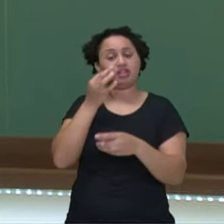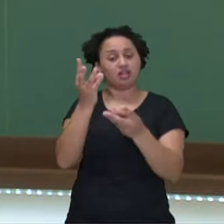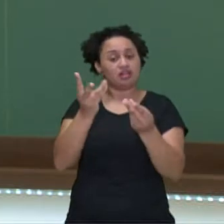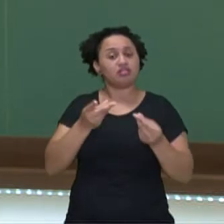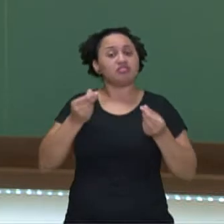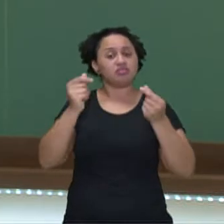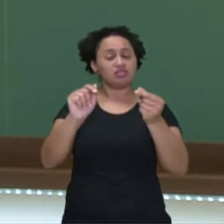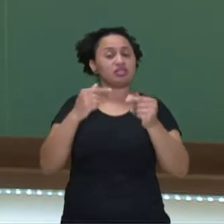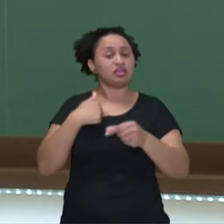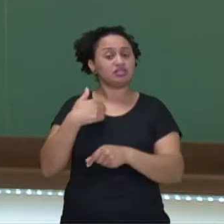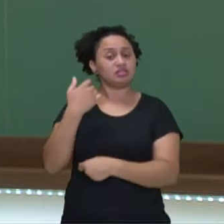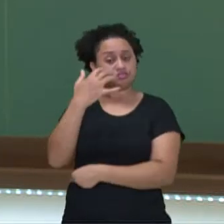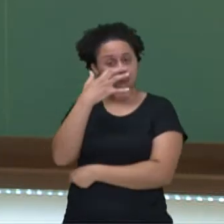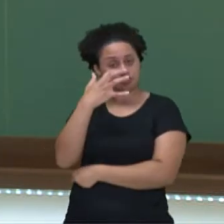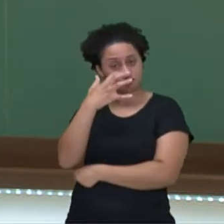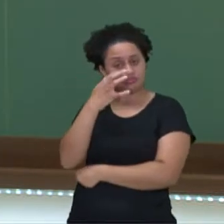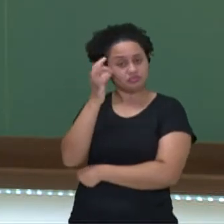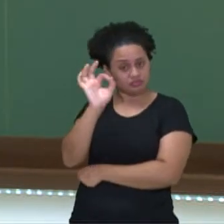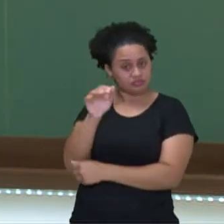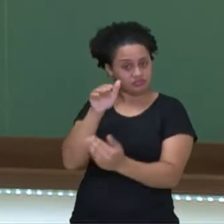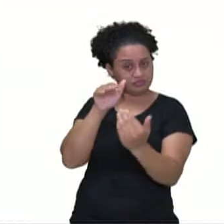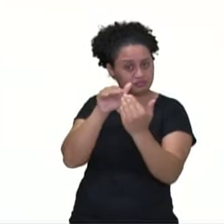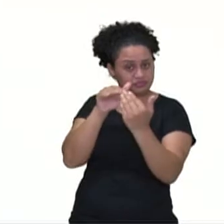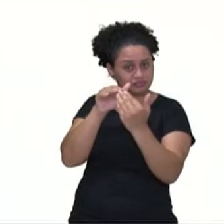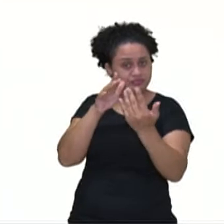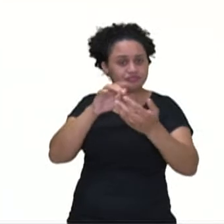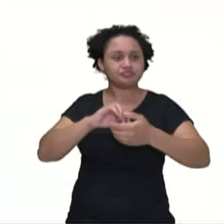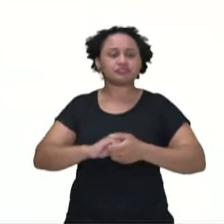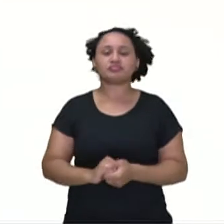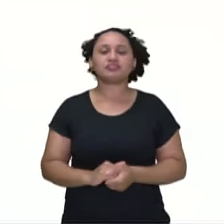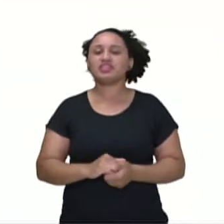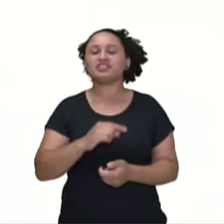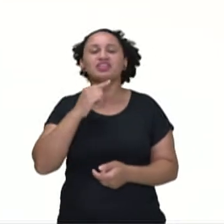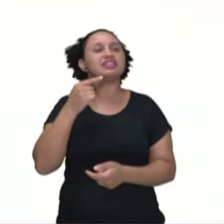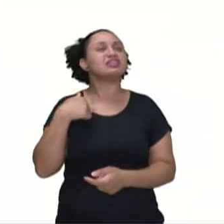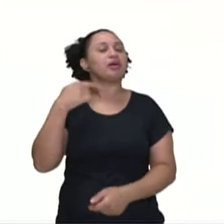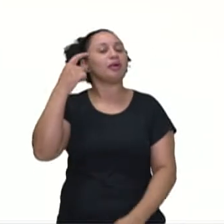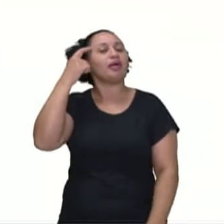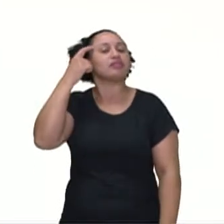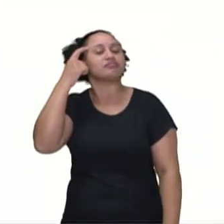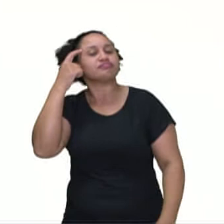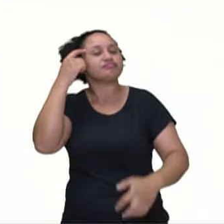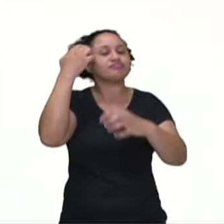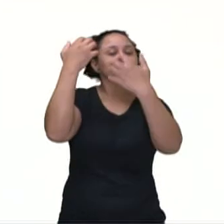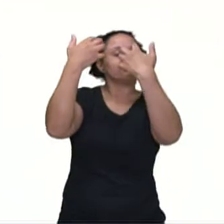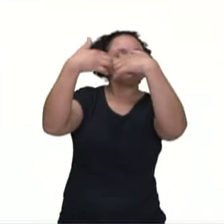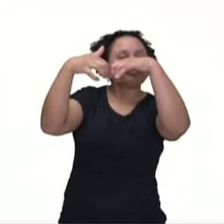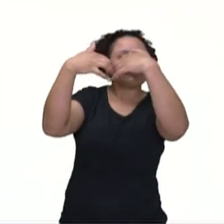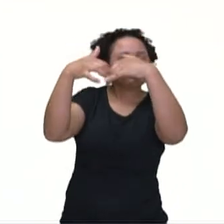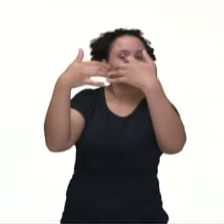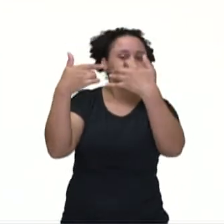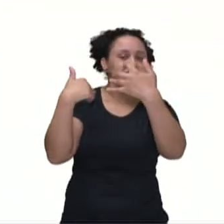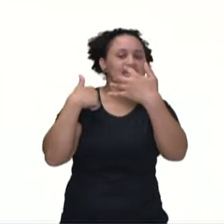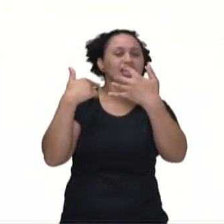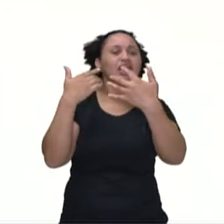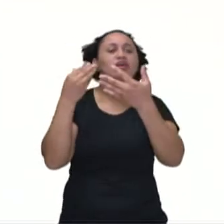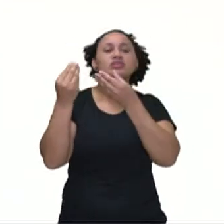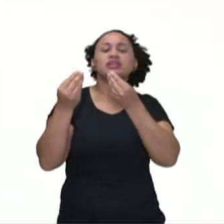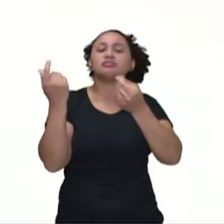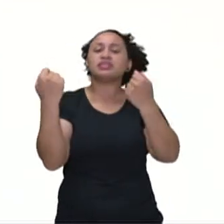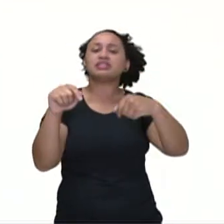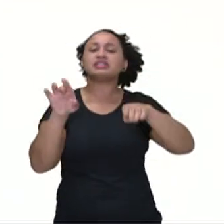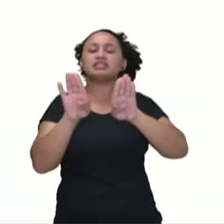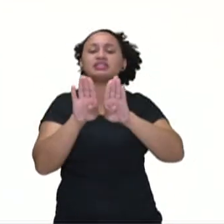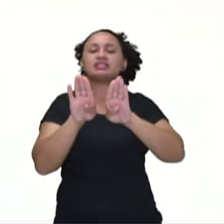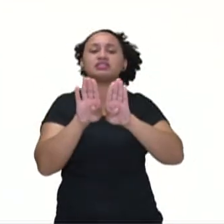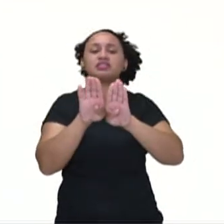qualidade admirável, concordam? Não basta saber pensar, isto é, saber utilizar a razão para dar sentido